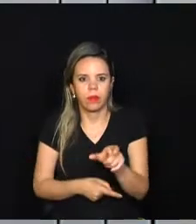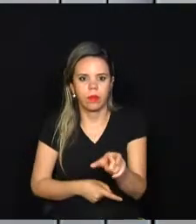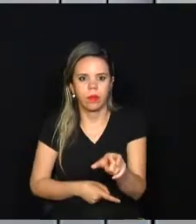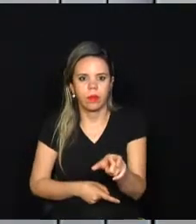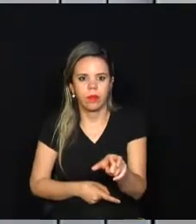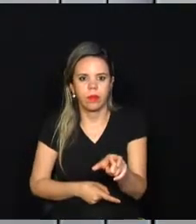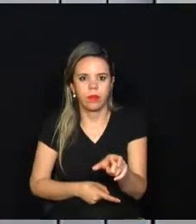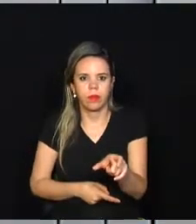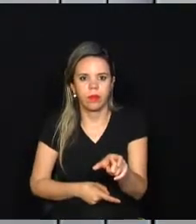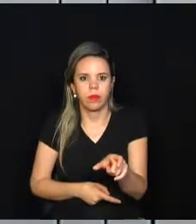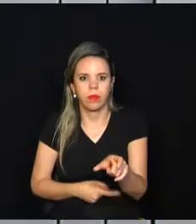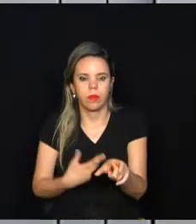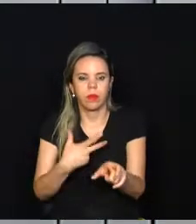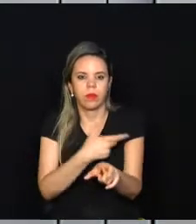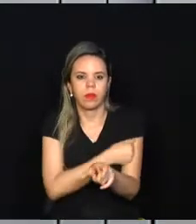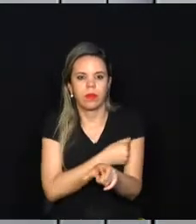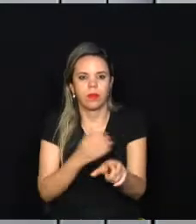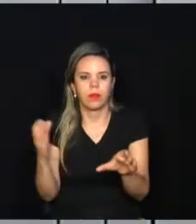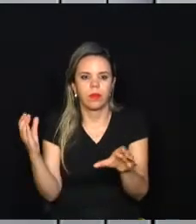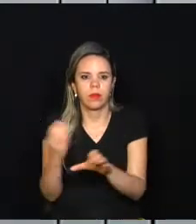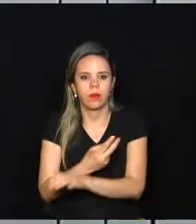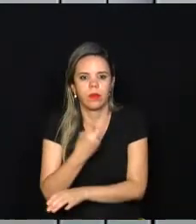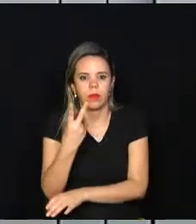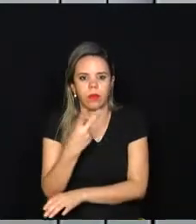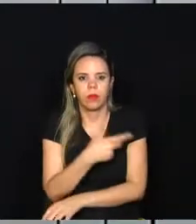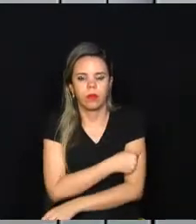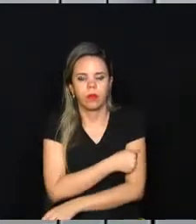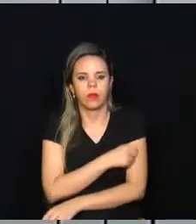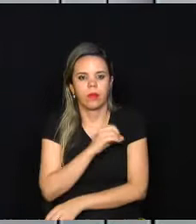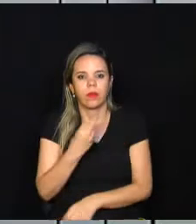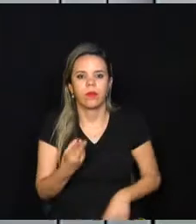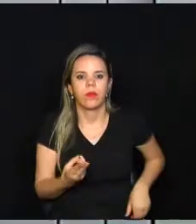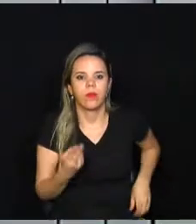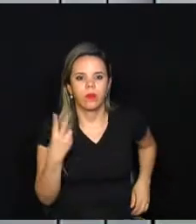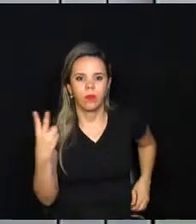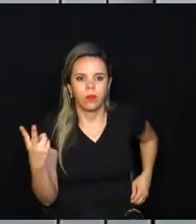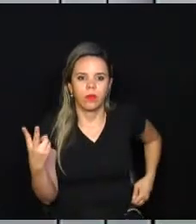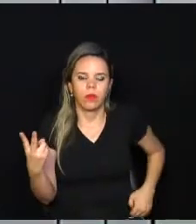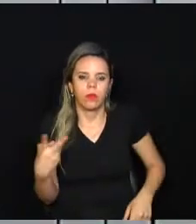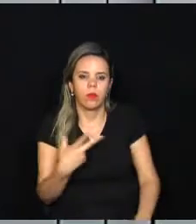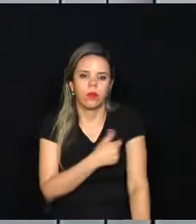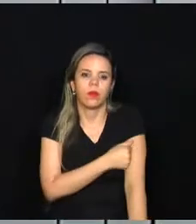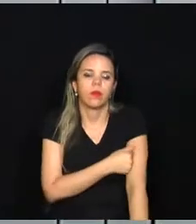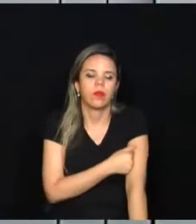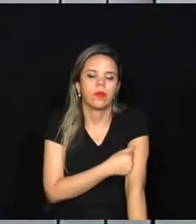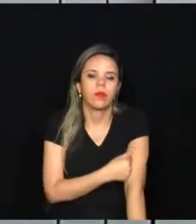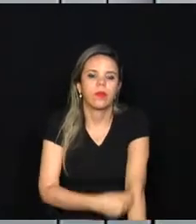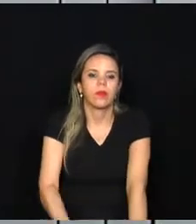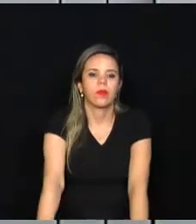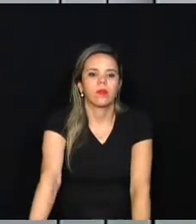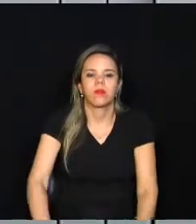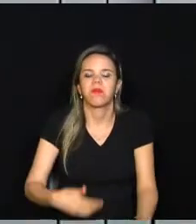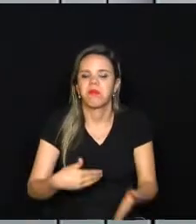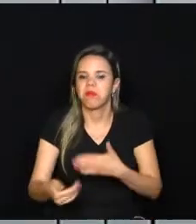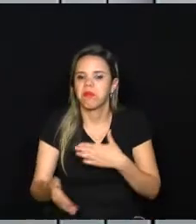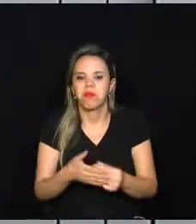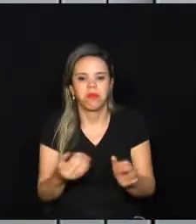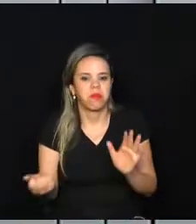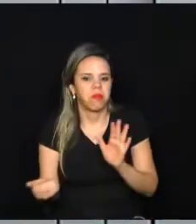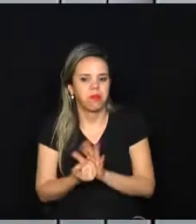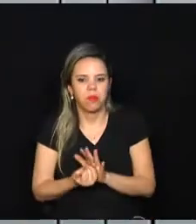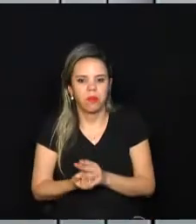comprovante com esquema vacinal completo, ou seja, duas doses da vacina, Coronavac